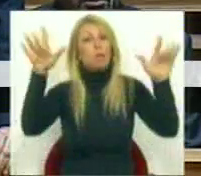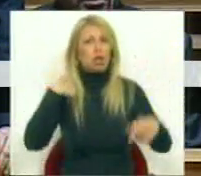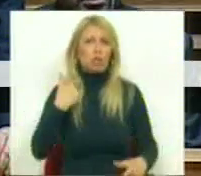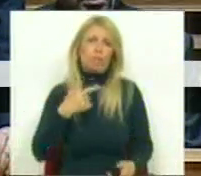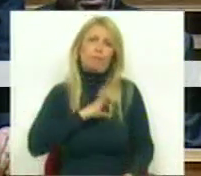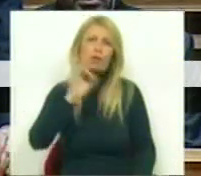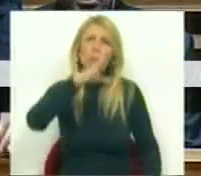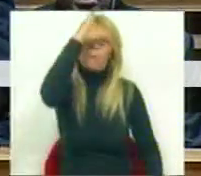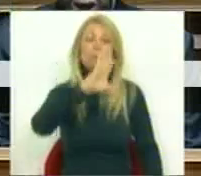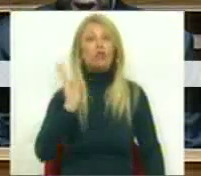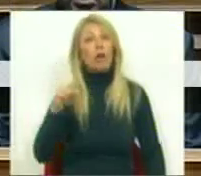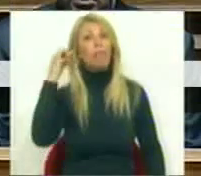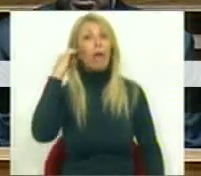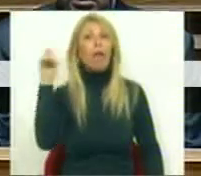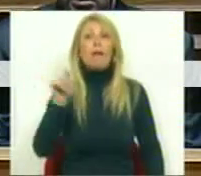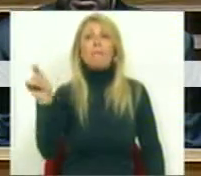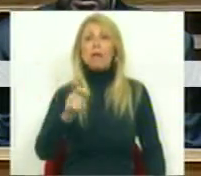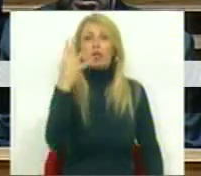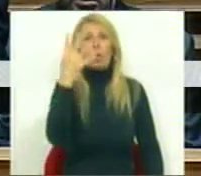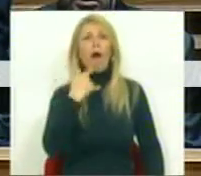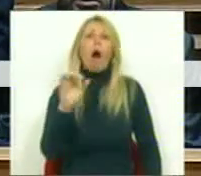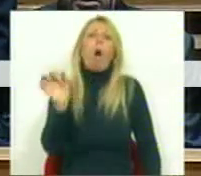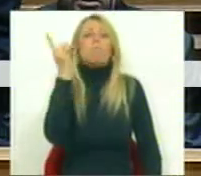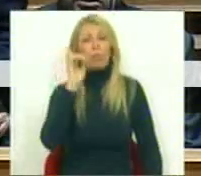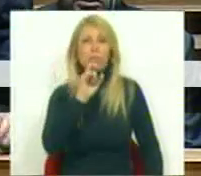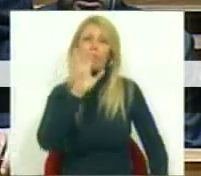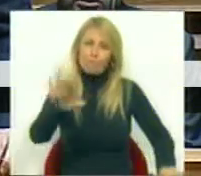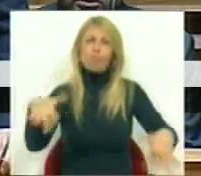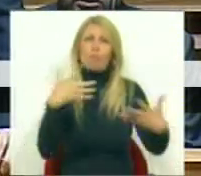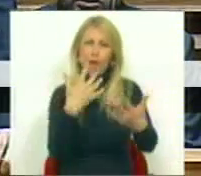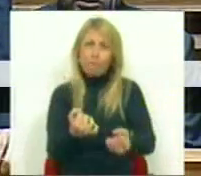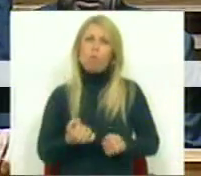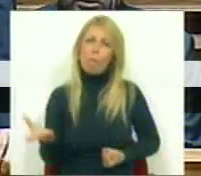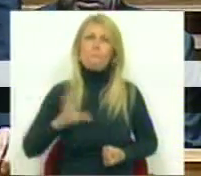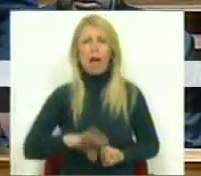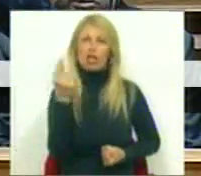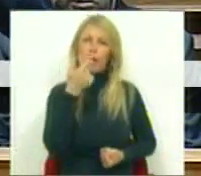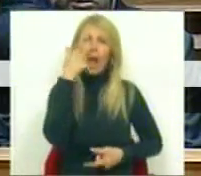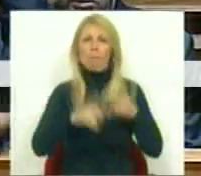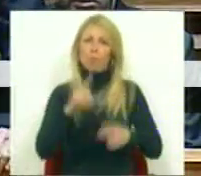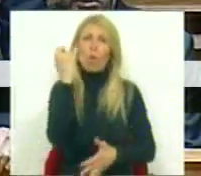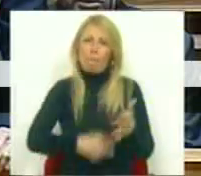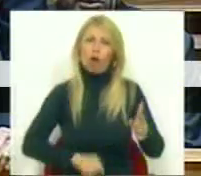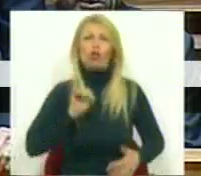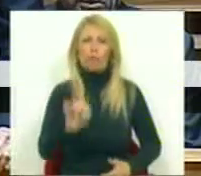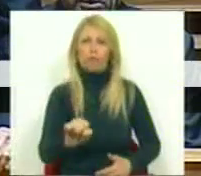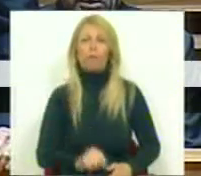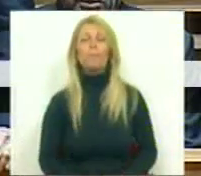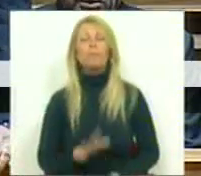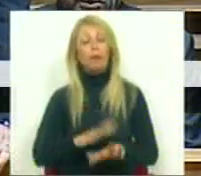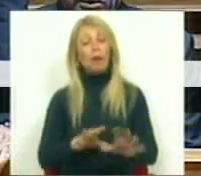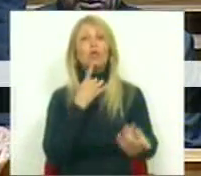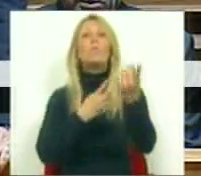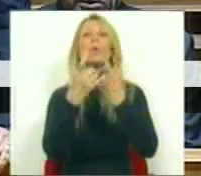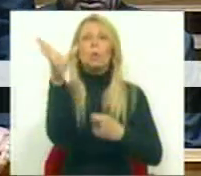4 meses, Sr. Primeiro-Ministro. Bem podia ser mais poupado com o dinheiro dos contribuintes. E por isso pergunto-lhe mais. O